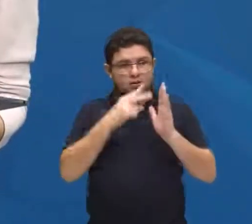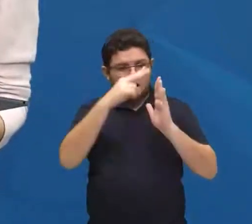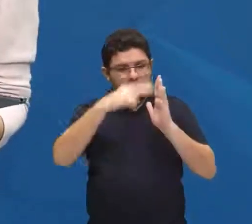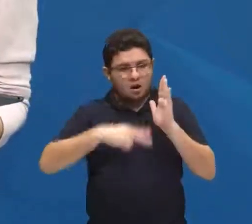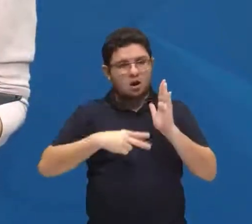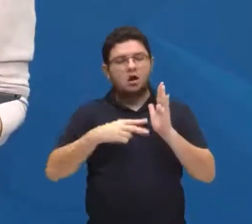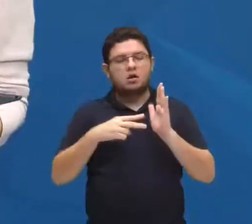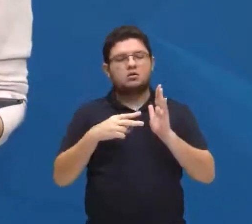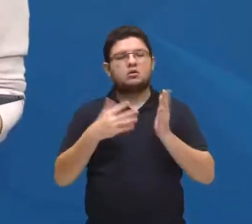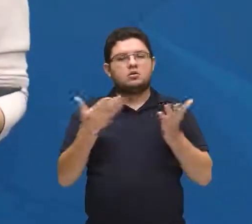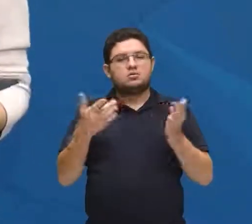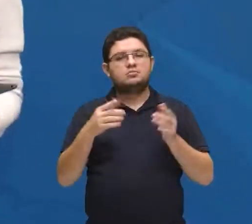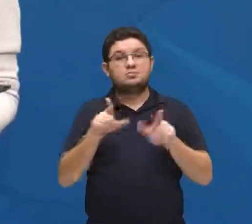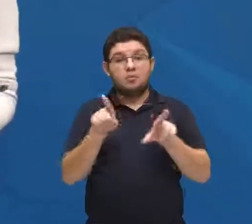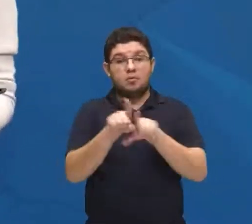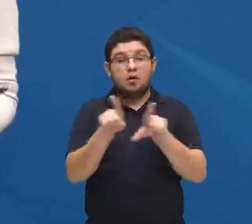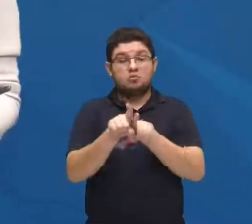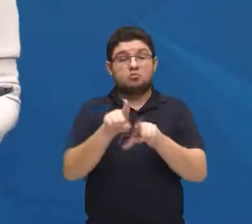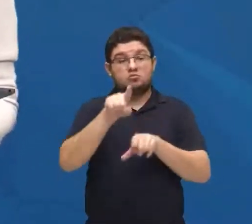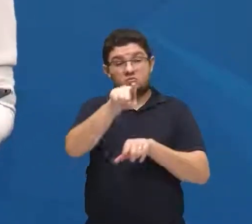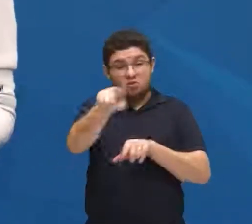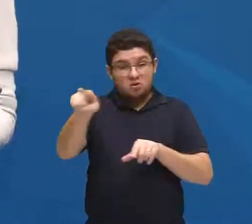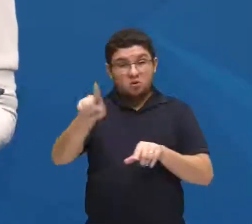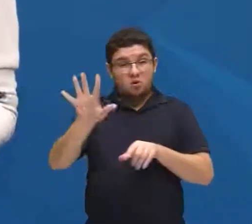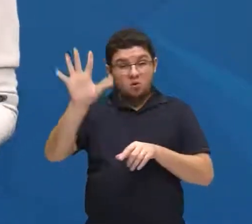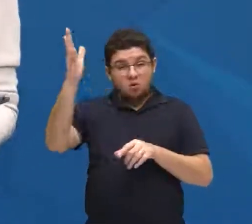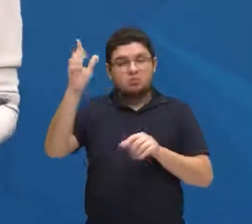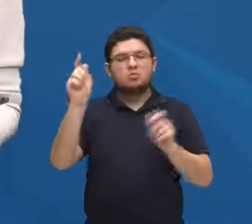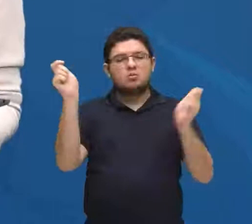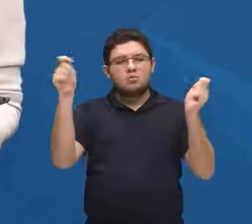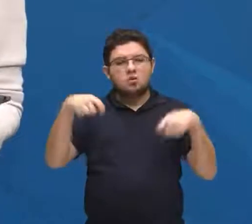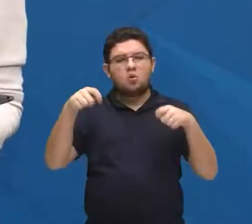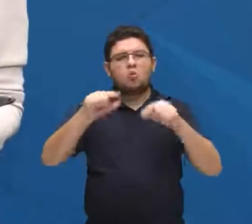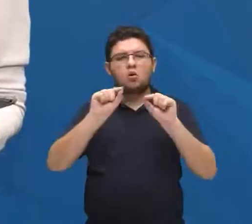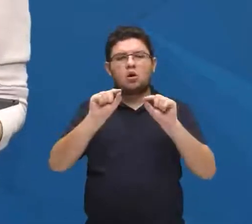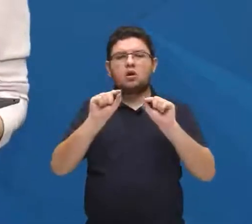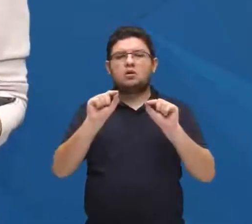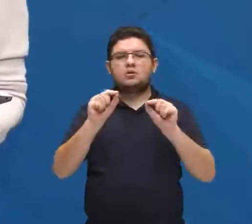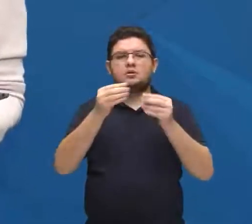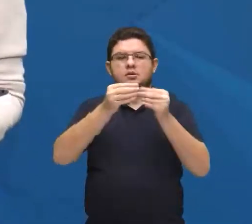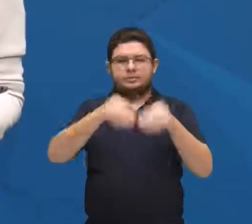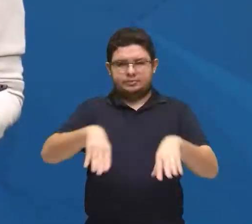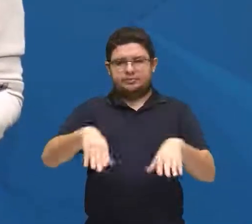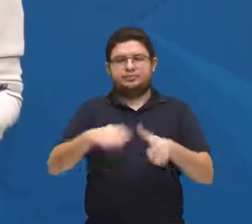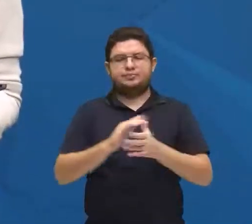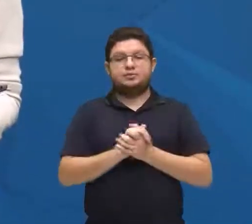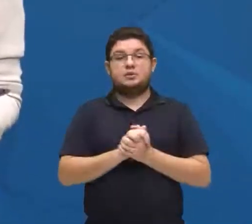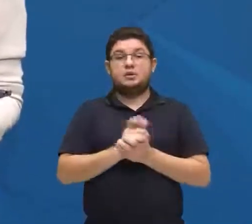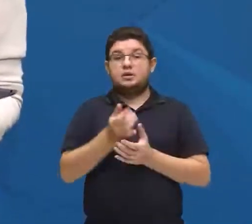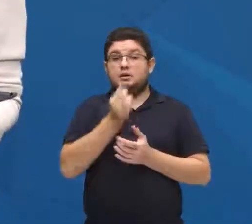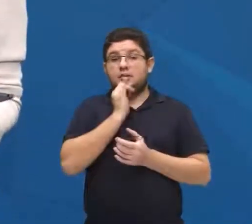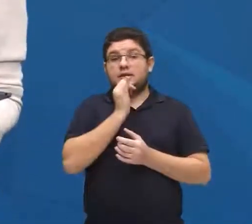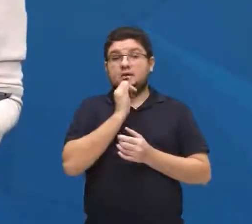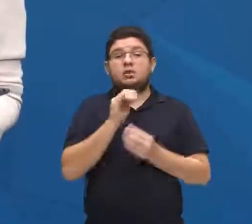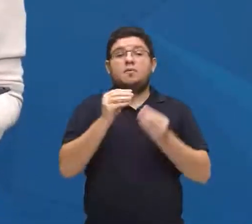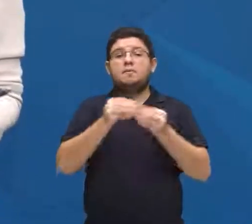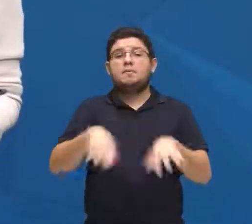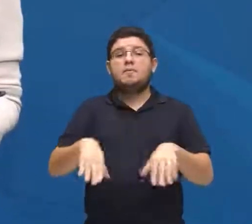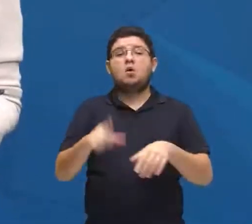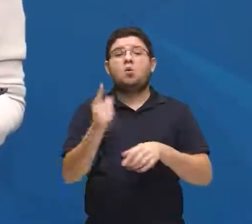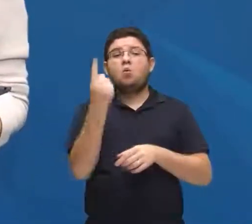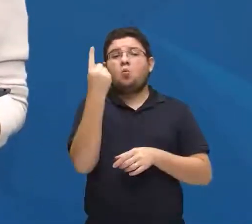ela vem acontecer com você, ela pode causar danos, e eu quero trazer para vocês como um exemplo de um dano que